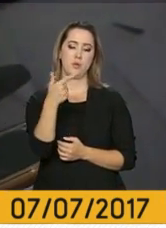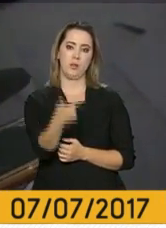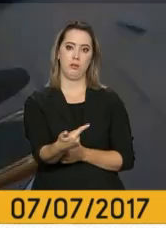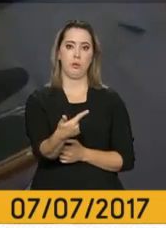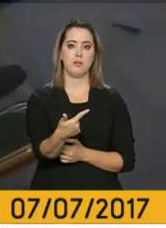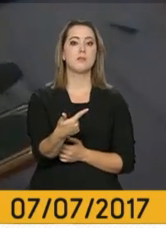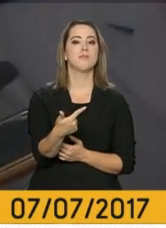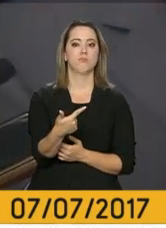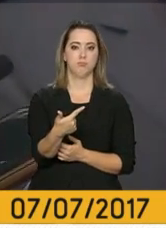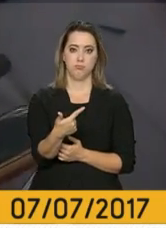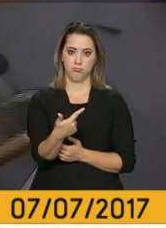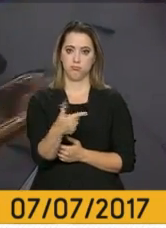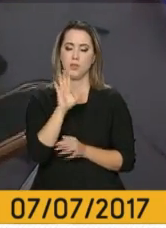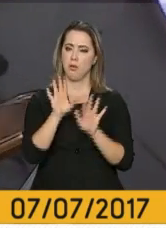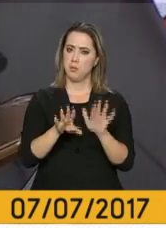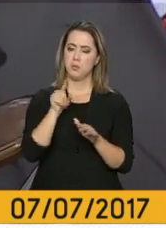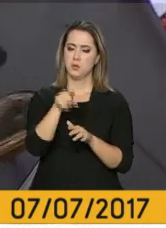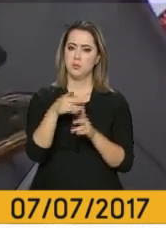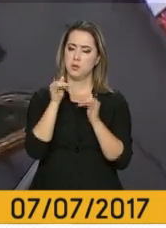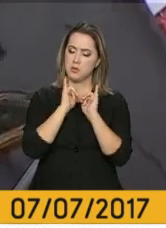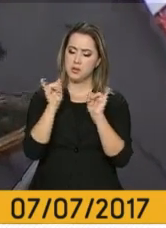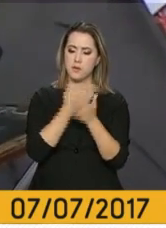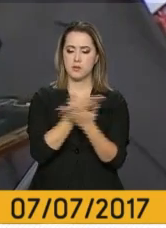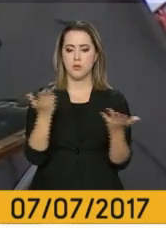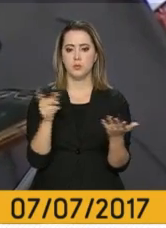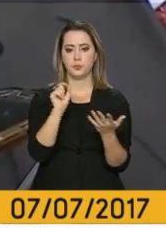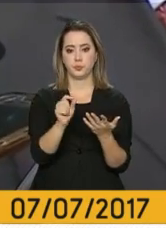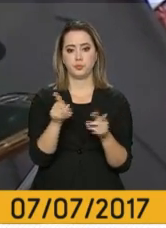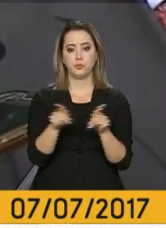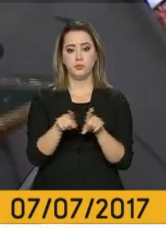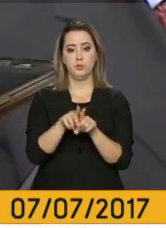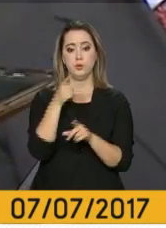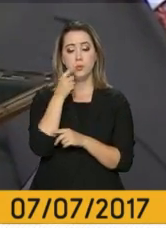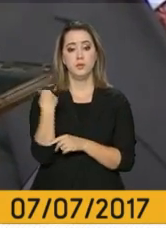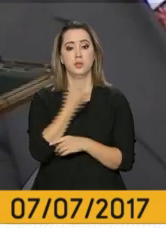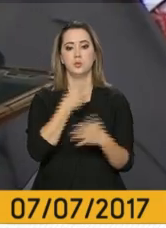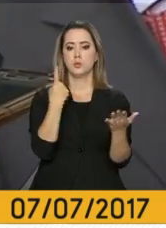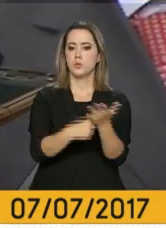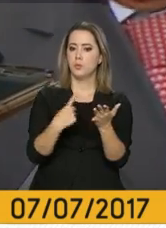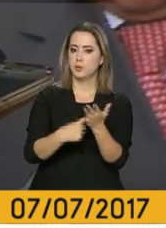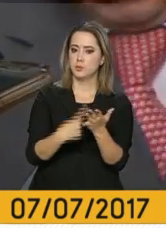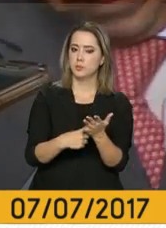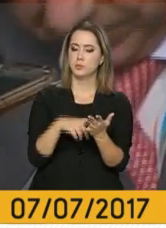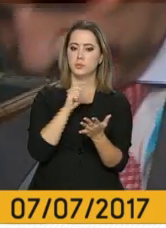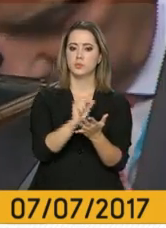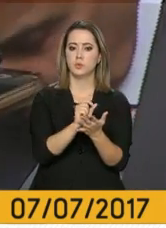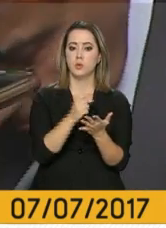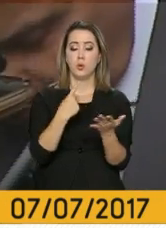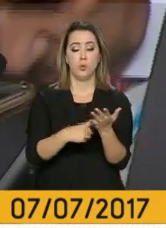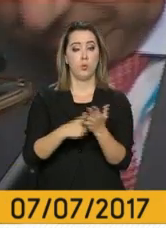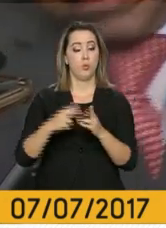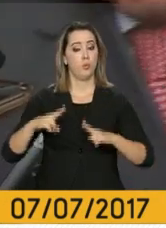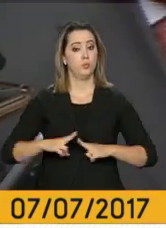3,52, não é? Foi mais ou menos esse relato que eu fiz. Disse também do nosso compromisso com o Acordo